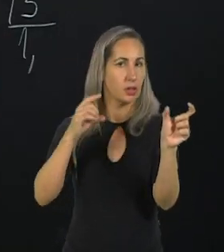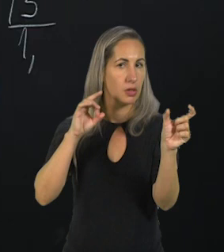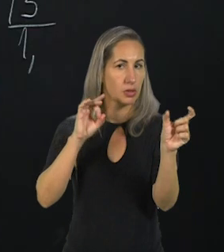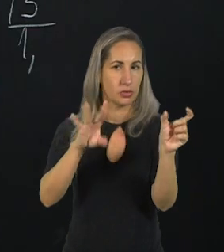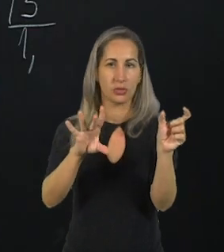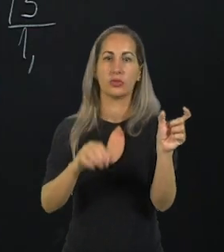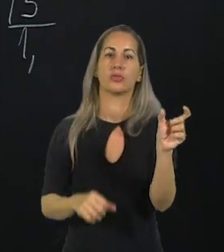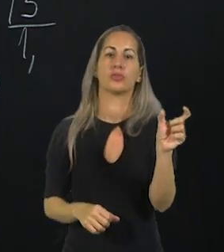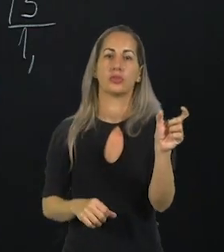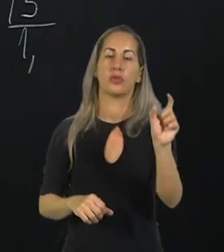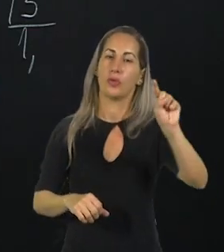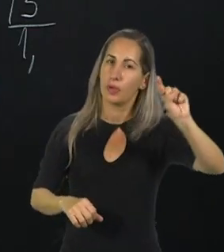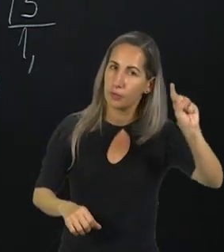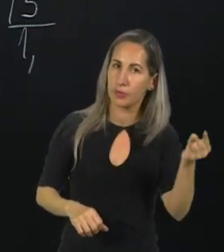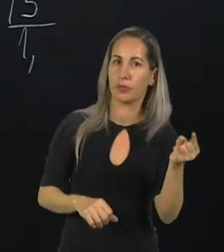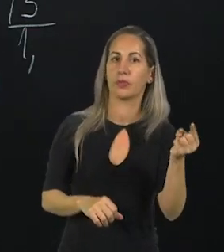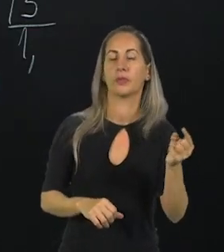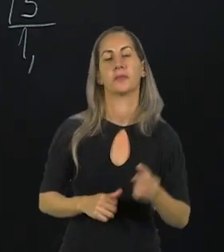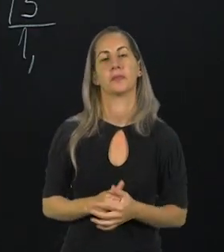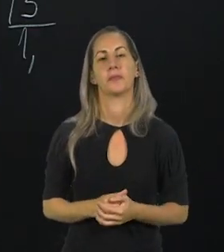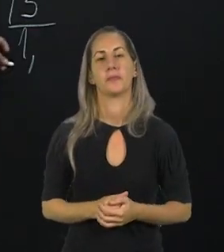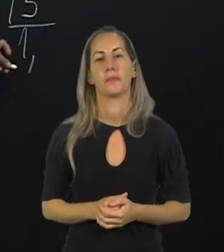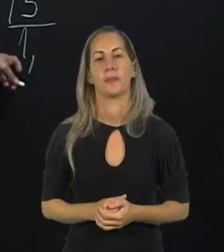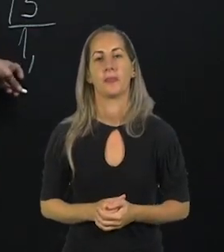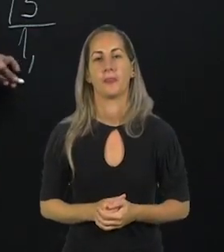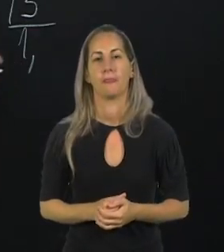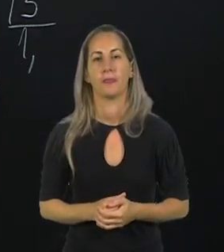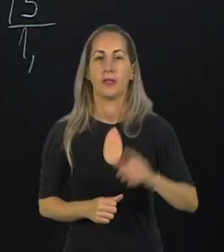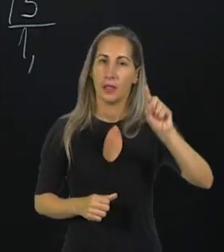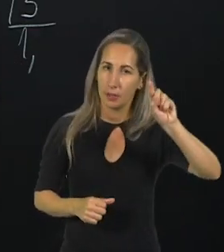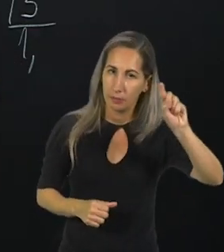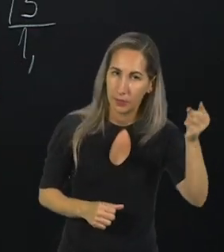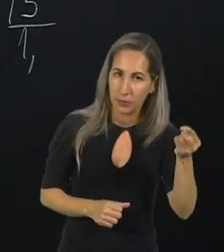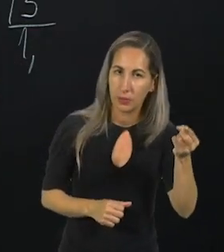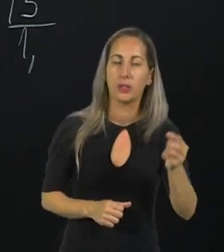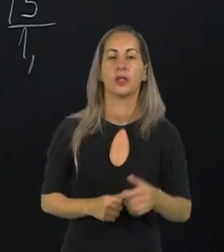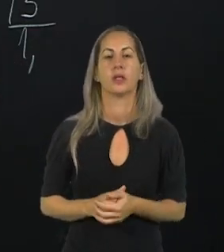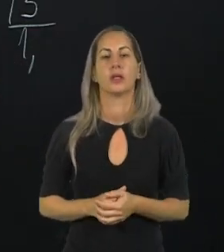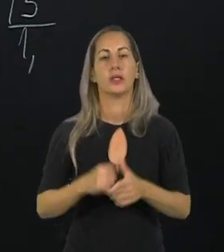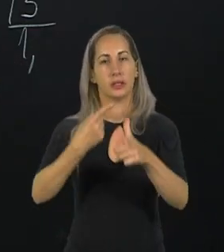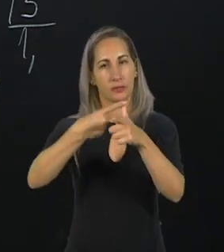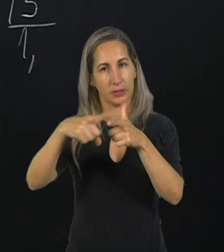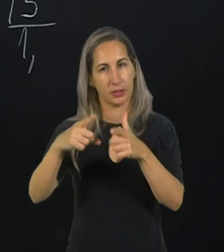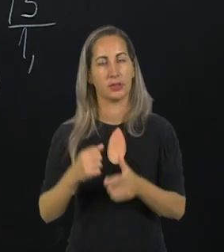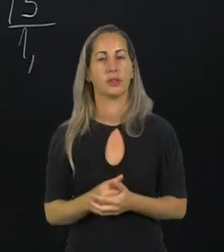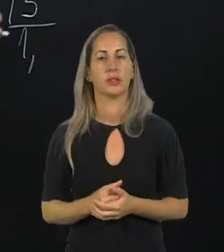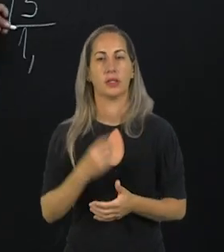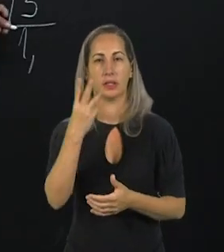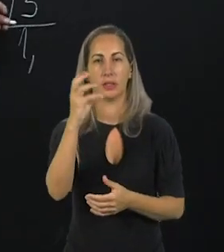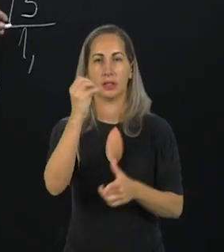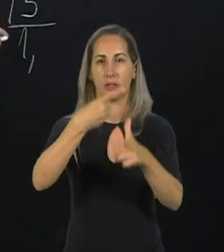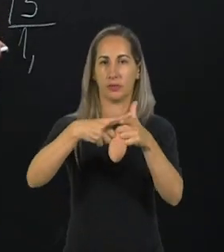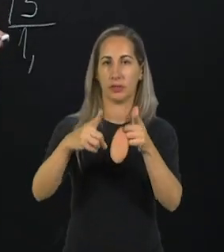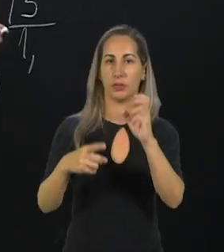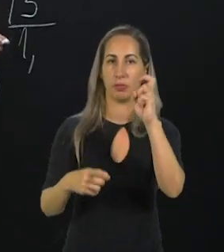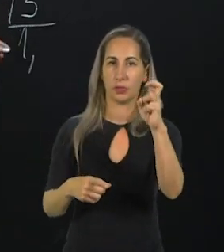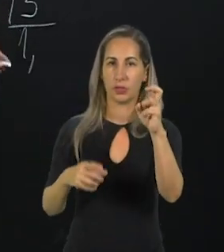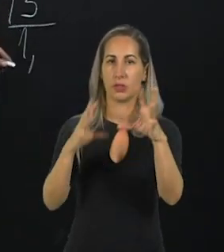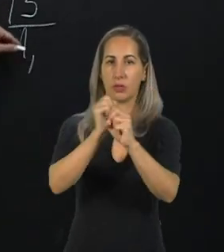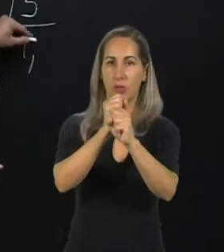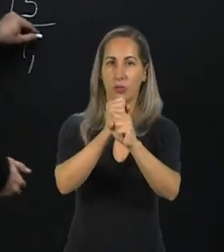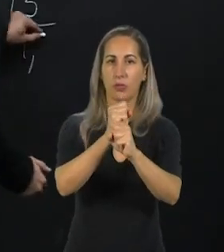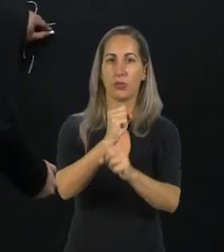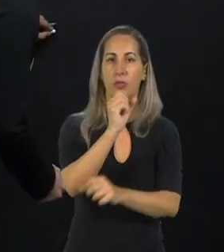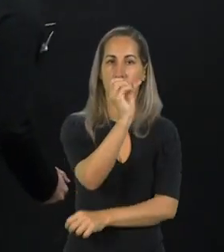faz acrescentar a vírgula. Então, vamos lá. Coloquei a vírgula, vamos dividir. 30 dividido por 5 é